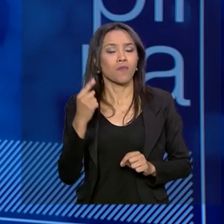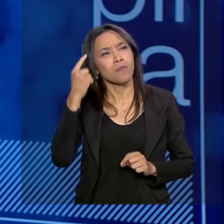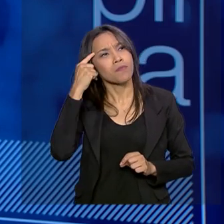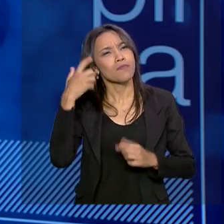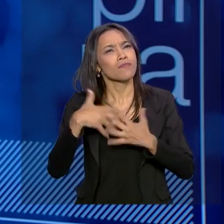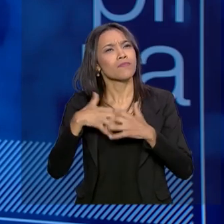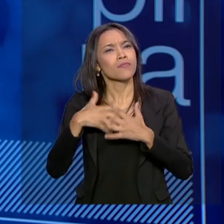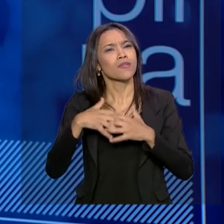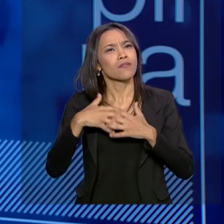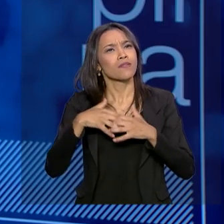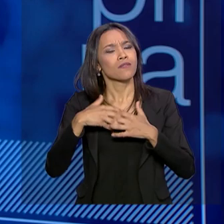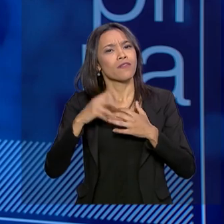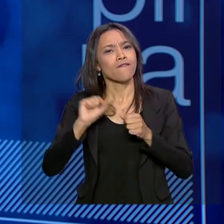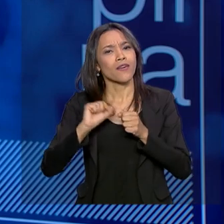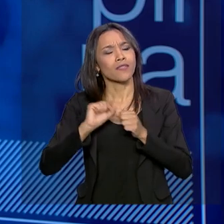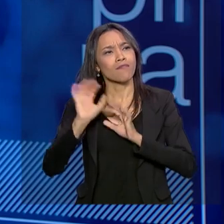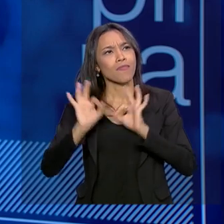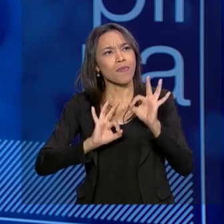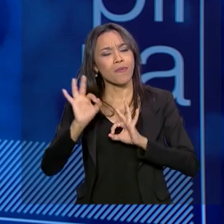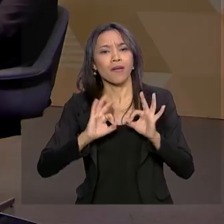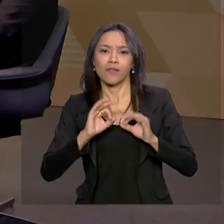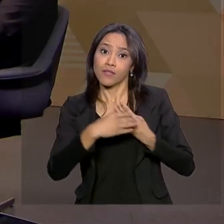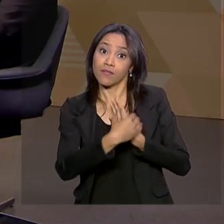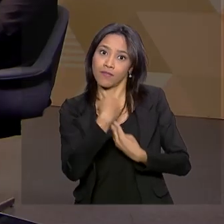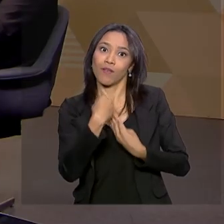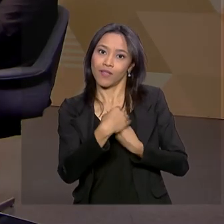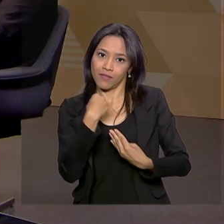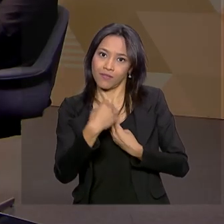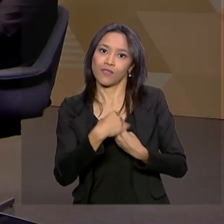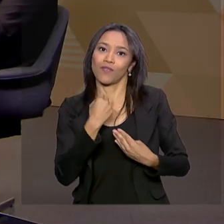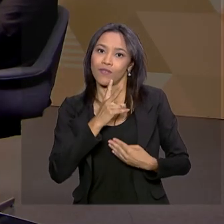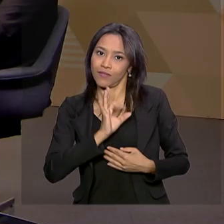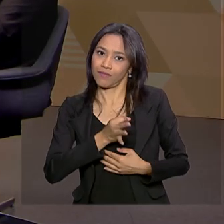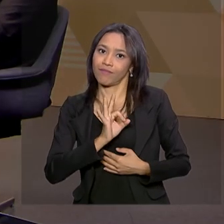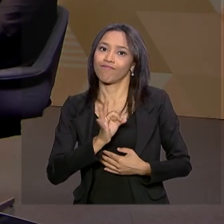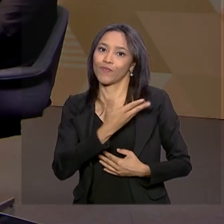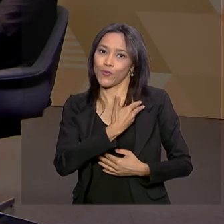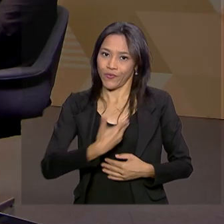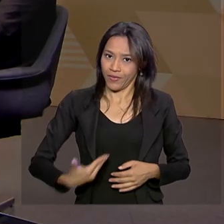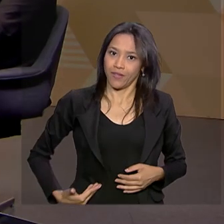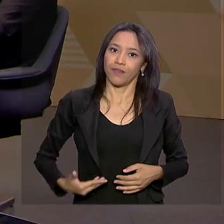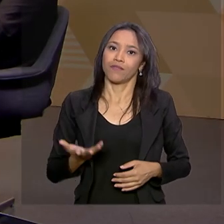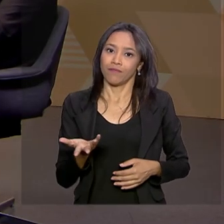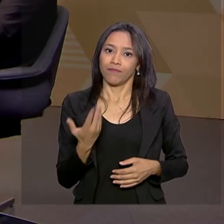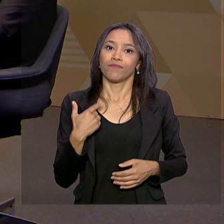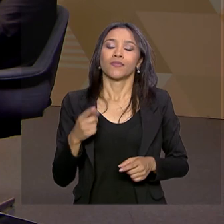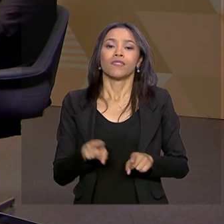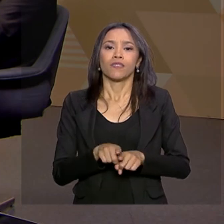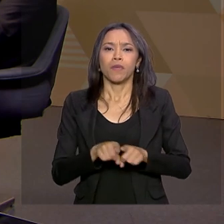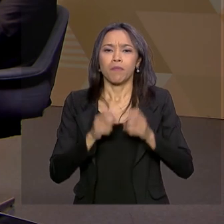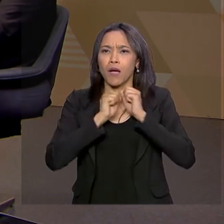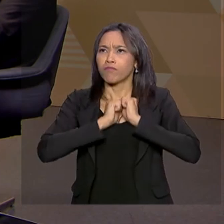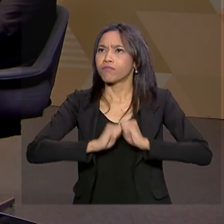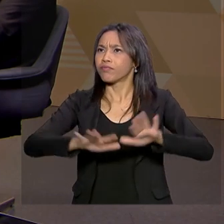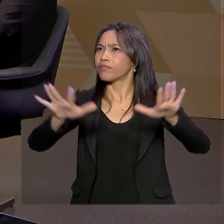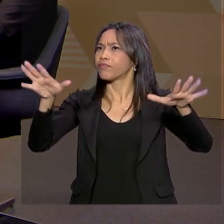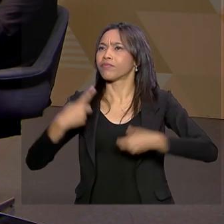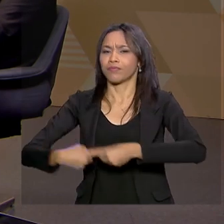pensando em fazer, seguindo as orientações e as diretrizes do nosso governo, né, com a municipalização e